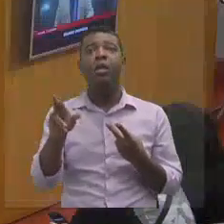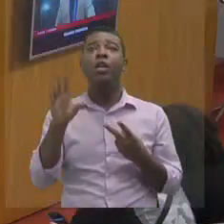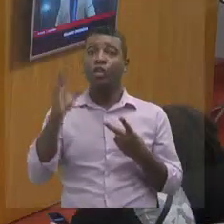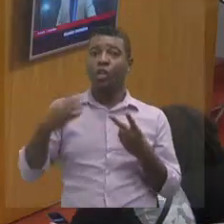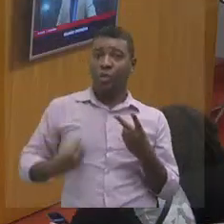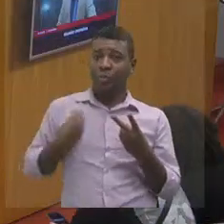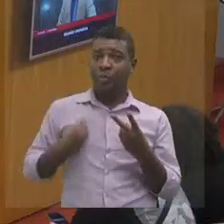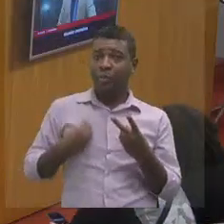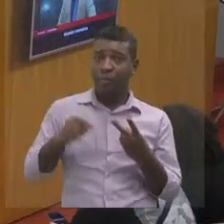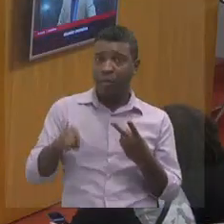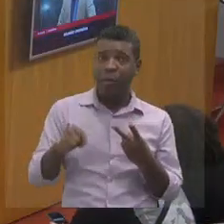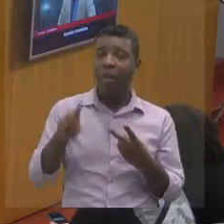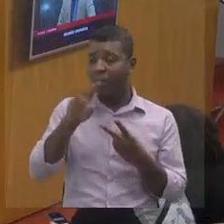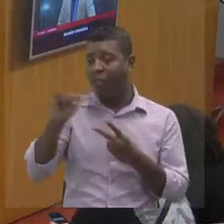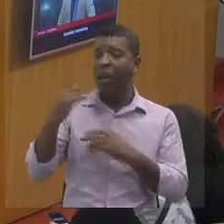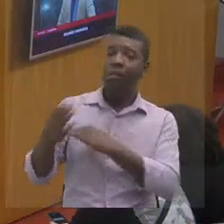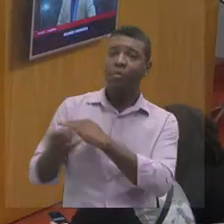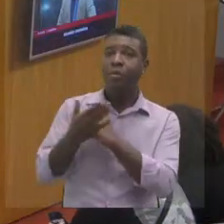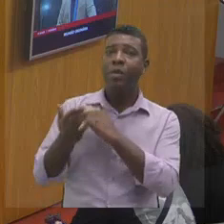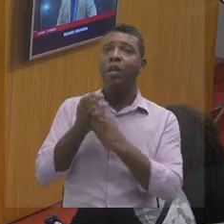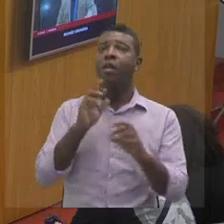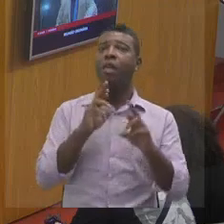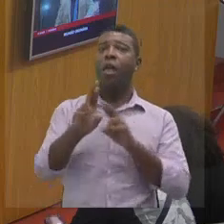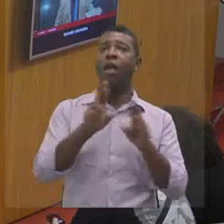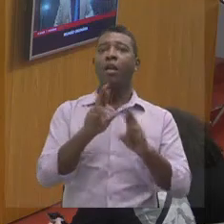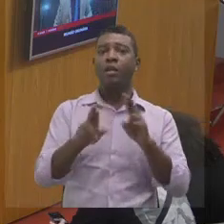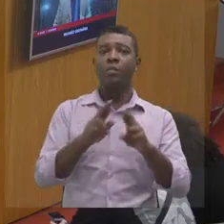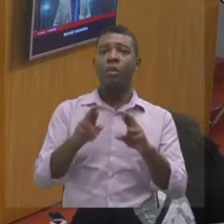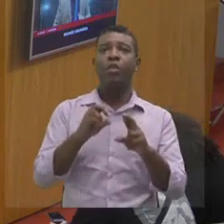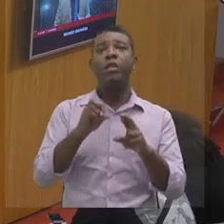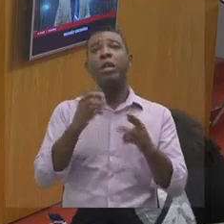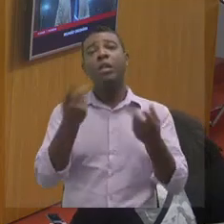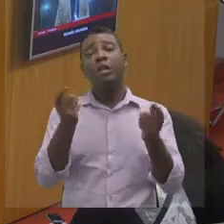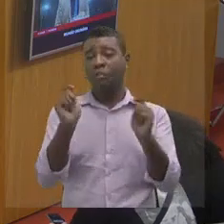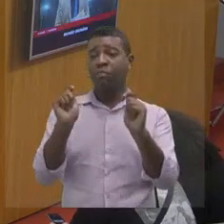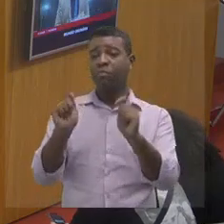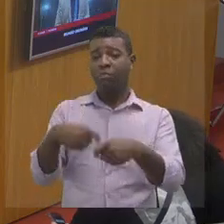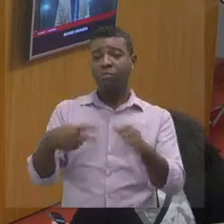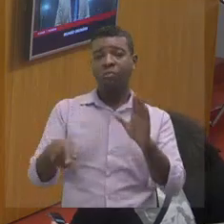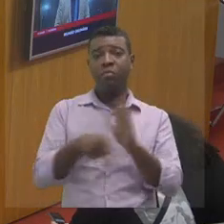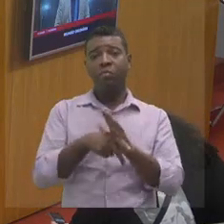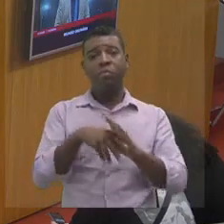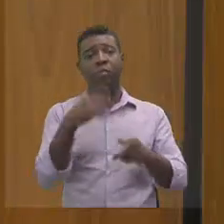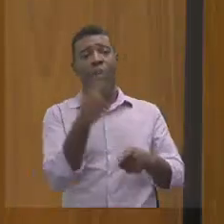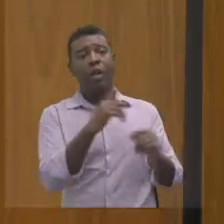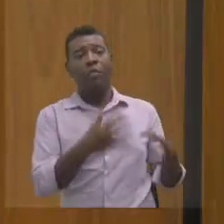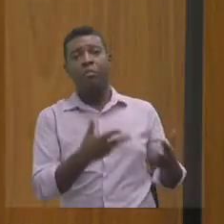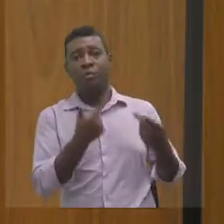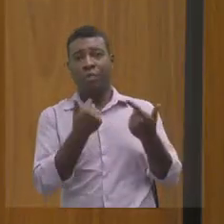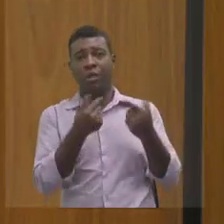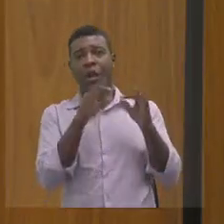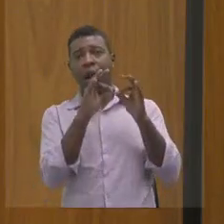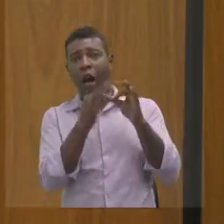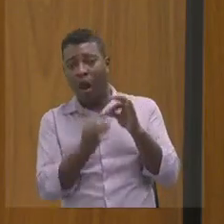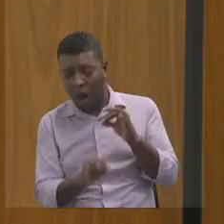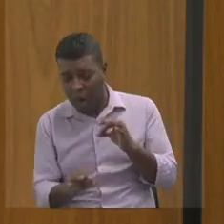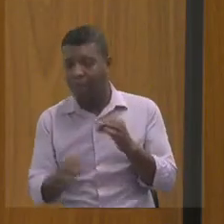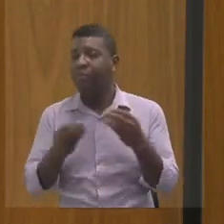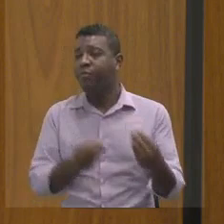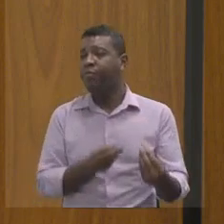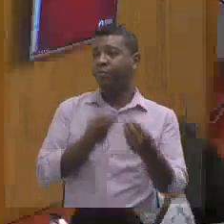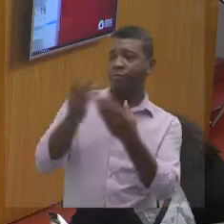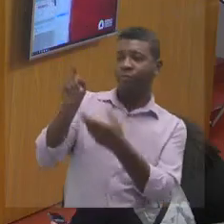até para colaborar aqui nas respostas que forem de competência do órgão Então você é mais delongas quero passar palavra